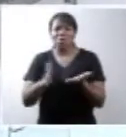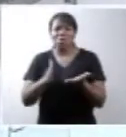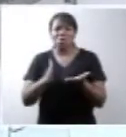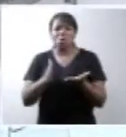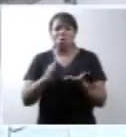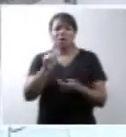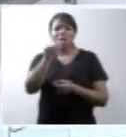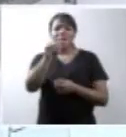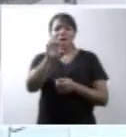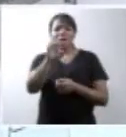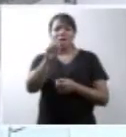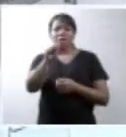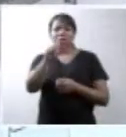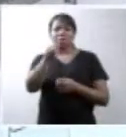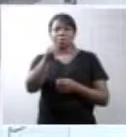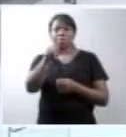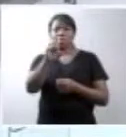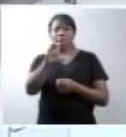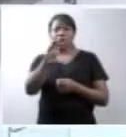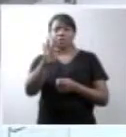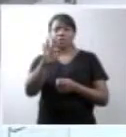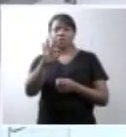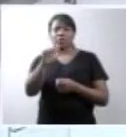vida fora do útero.